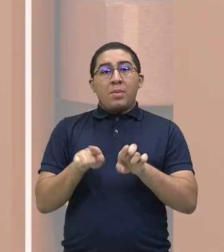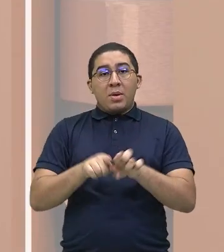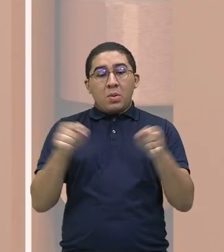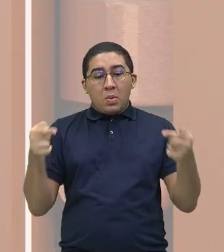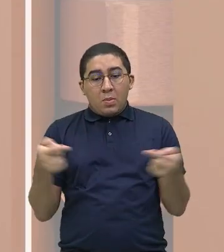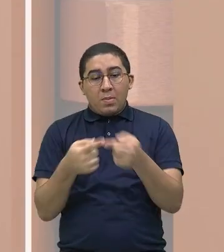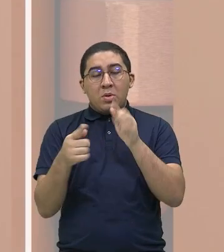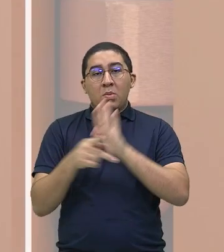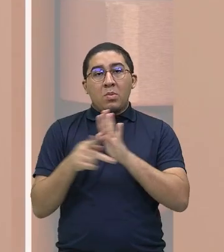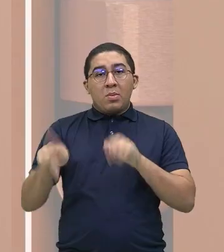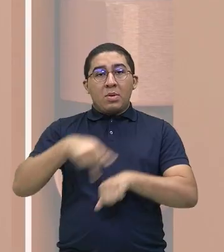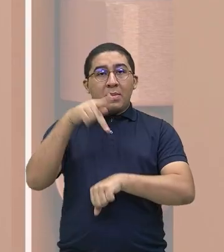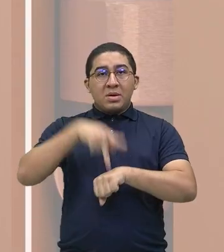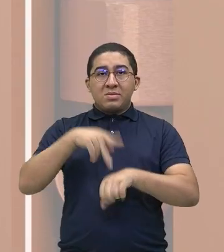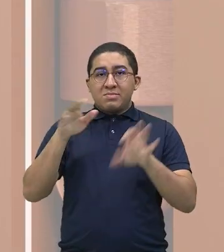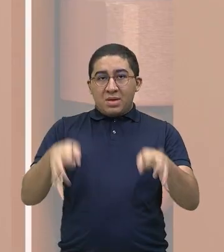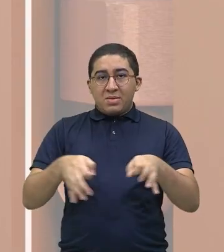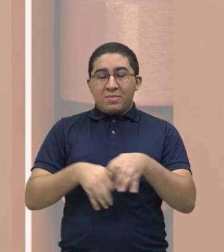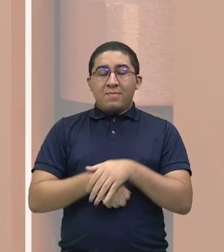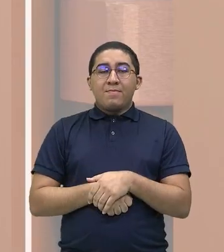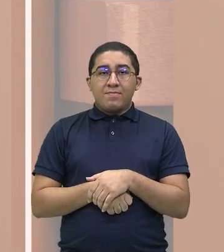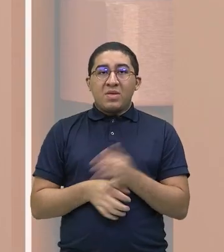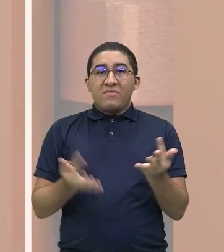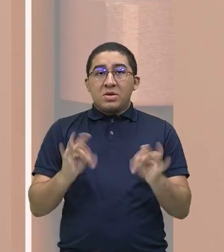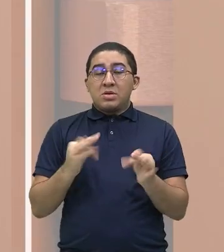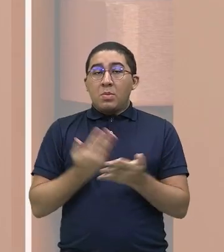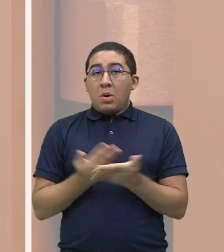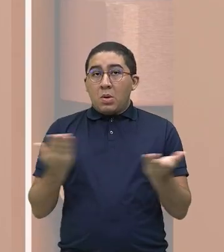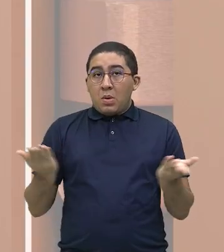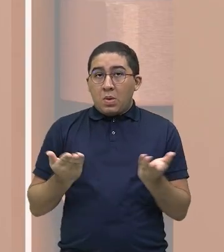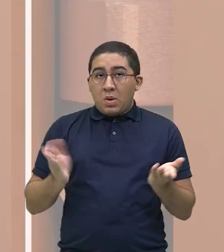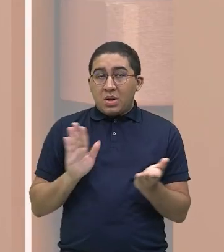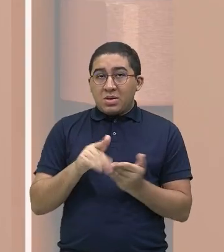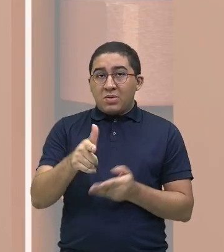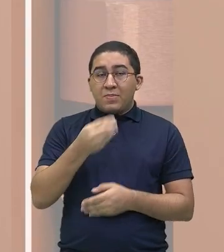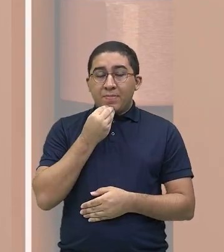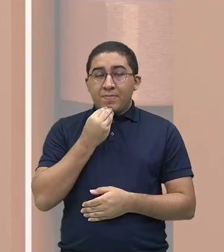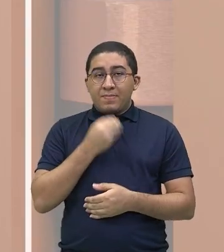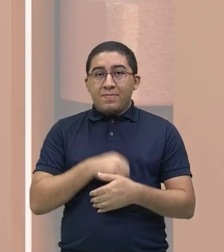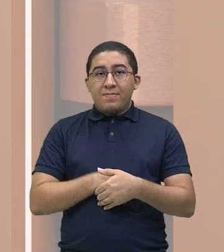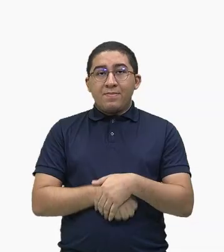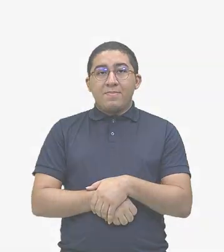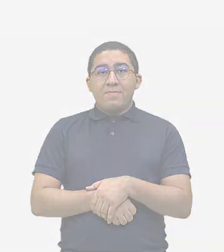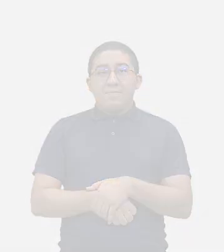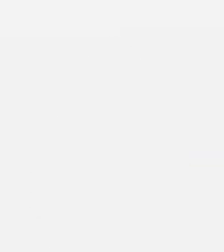aí o nosso país. Então assim finalizamos a nossa aula e até uma próxima.